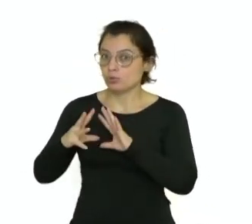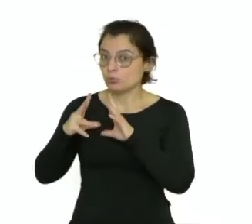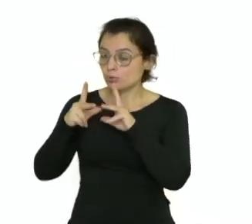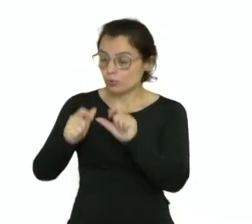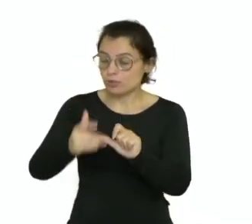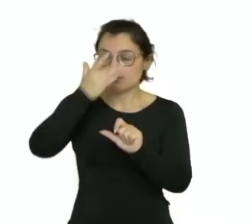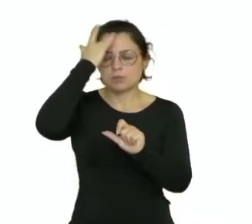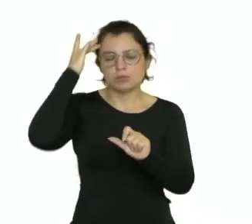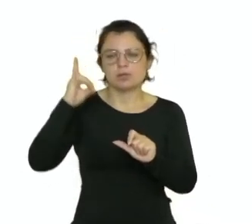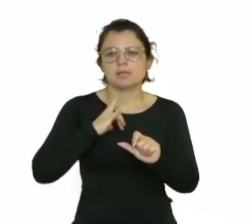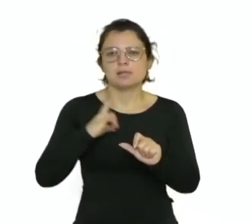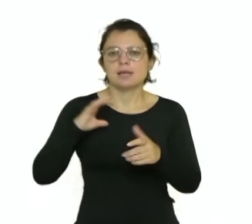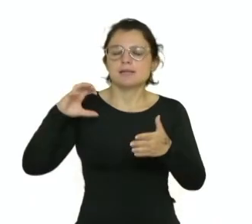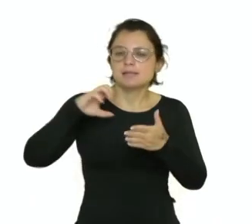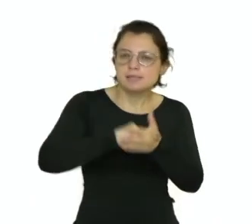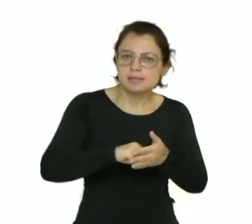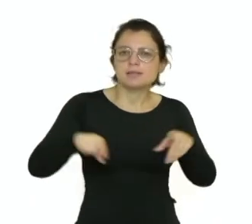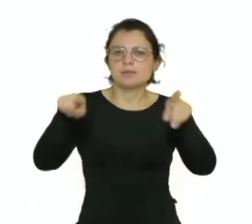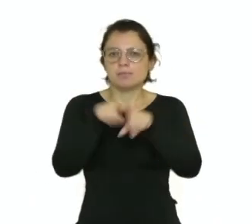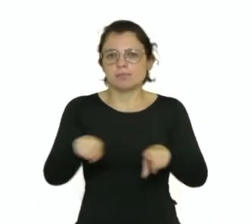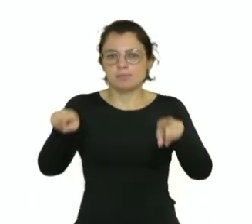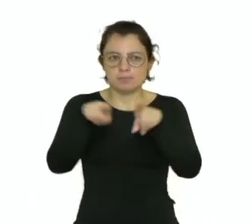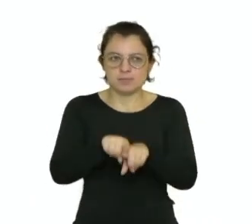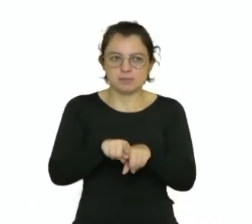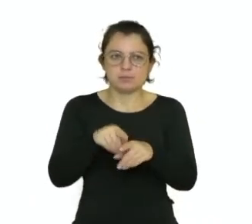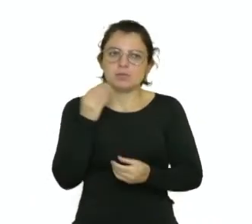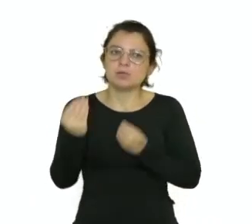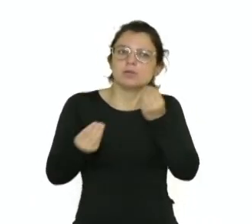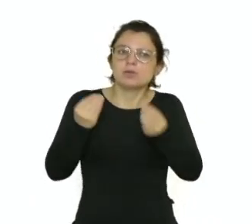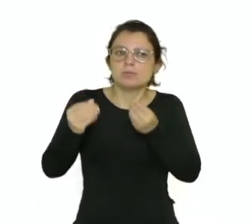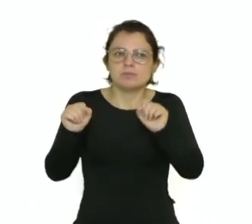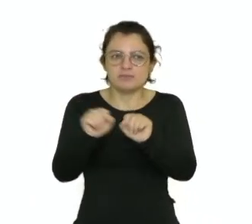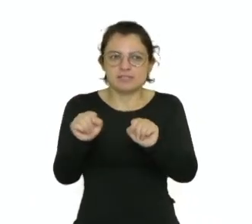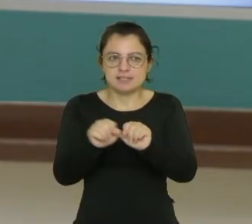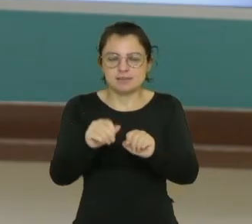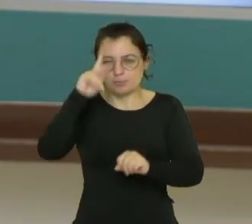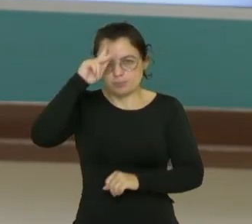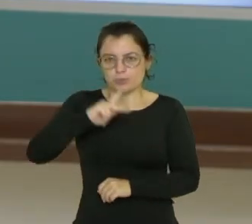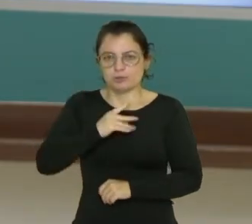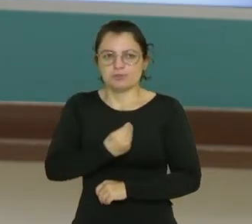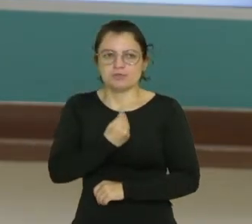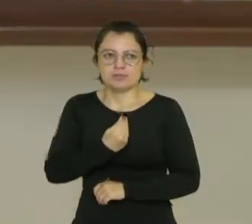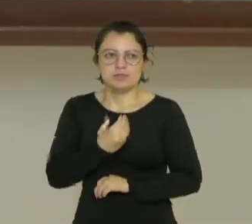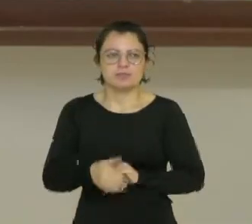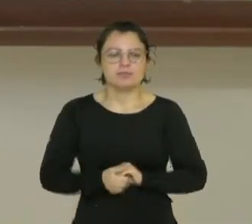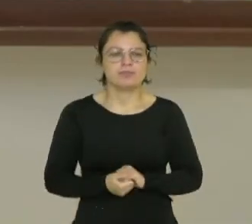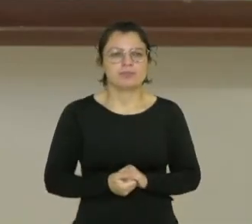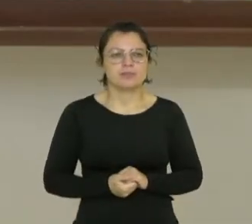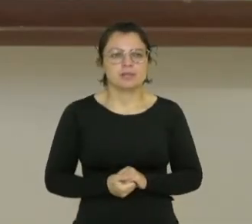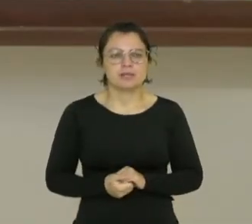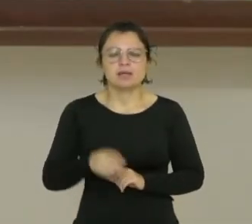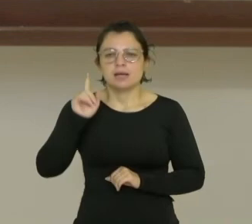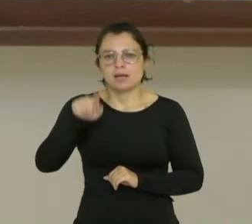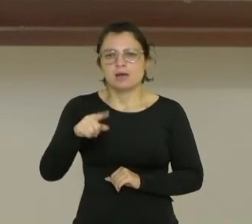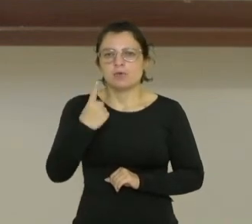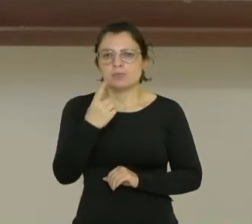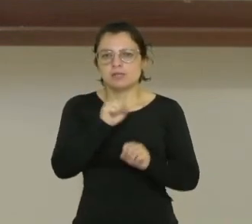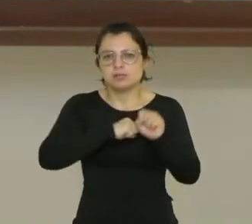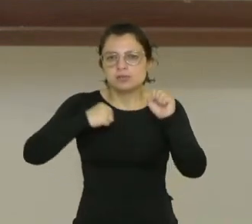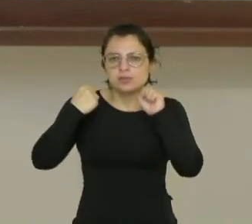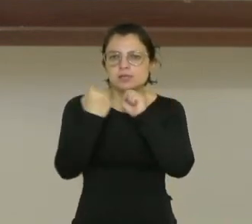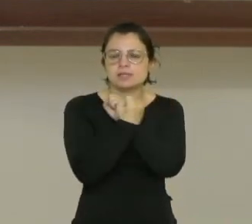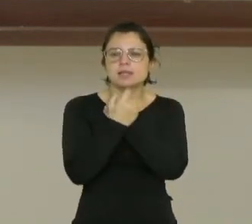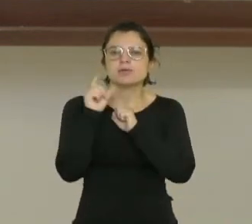aos conhecimentos necessários à sua realização pessoal e sobrevivência. Então, veja, é uma sociedade,